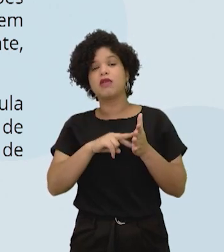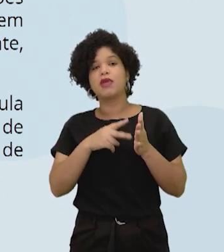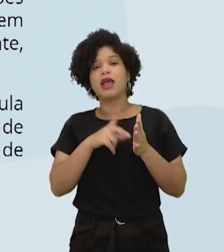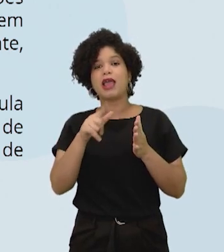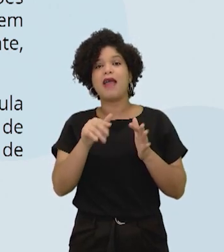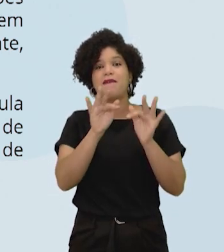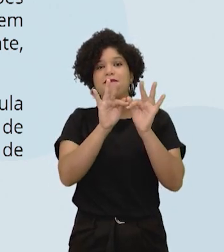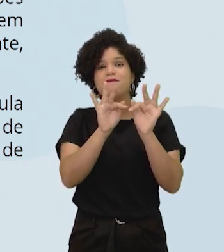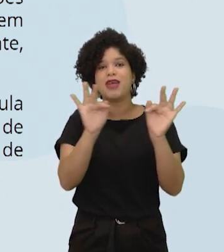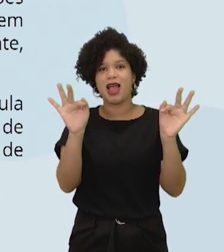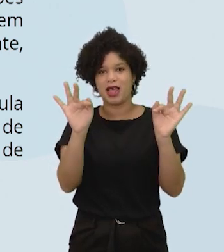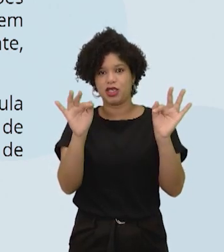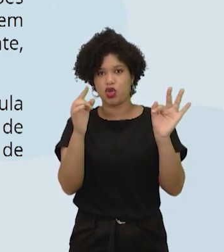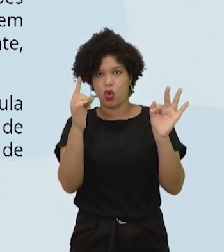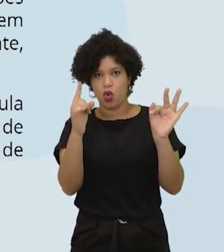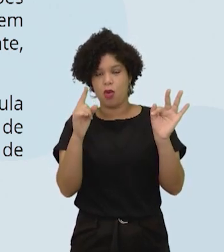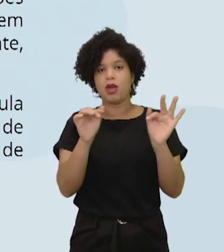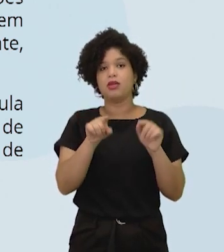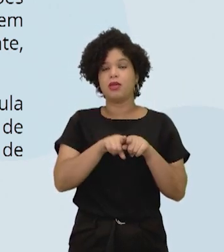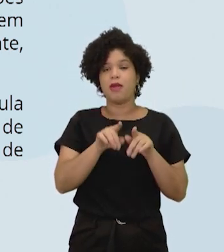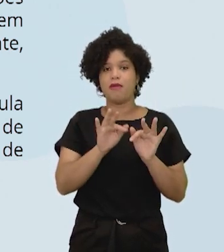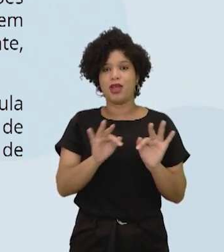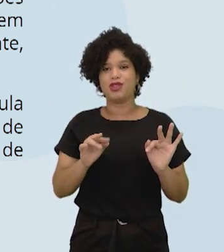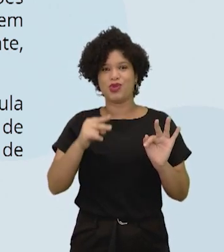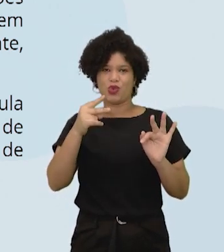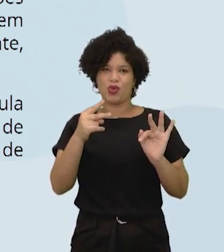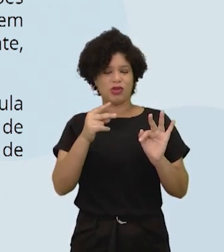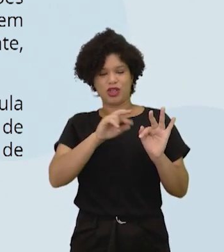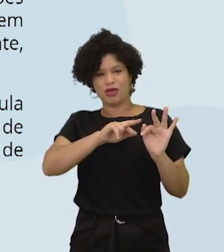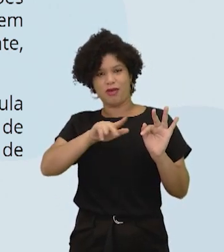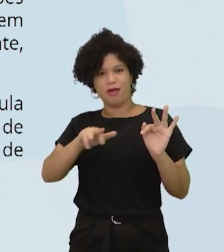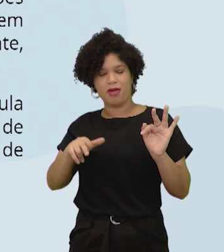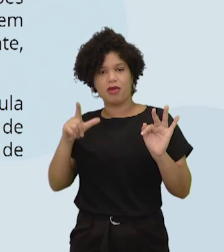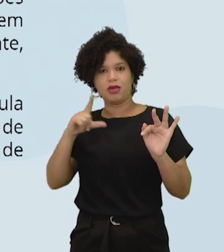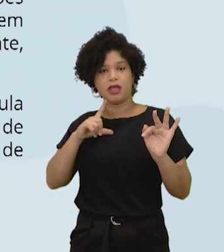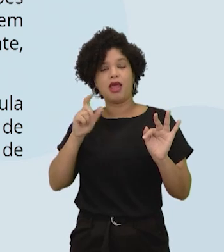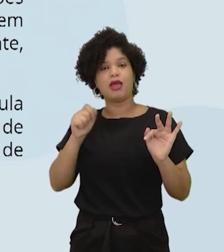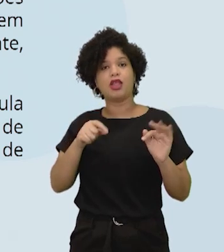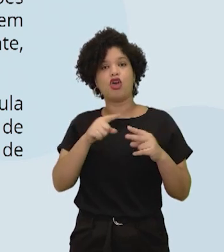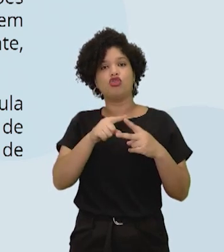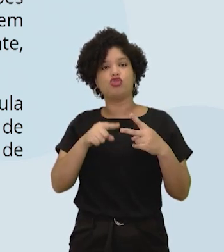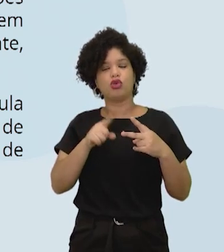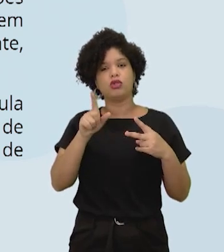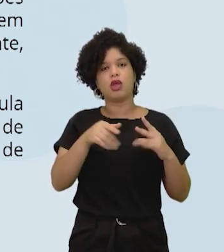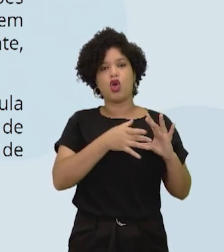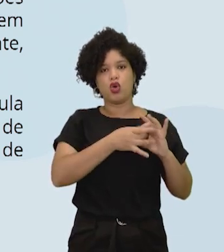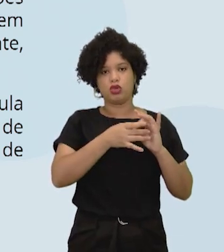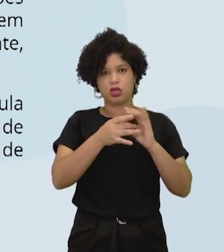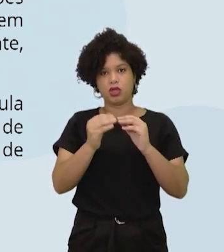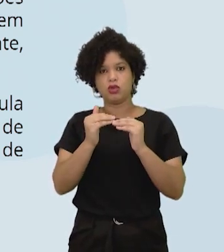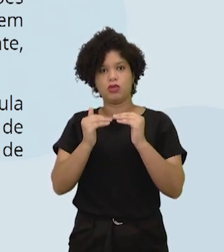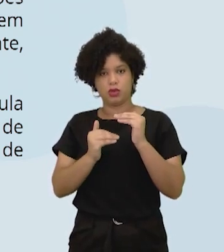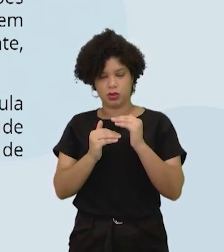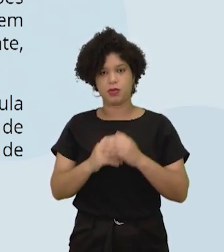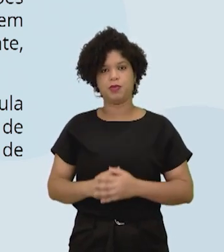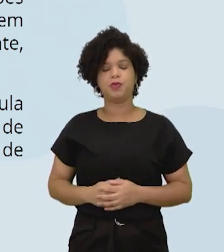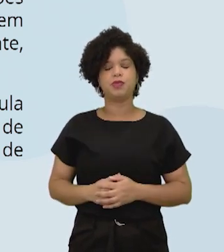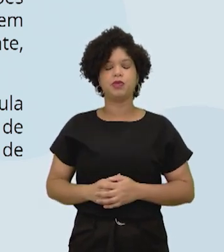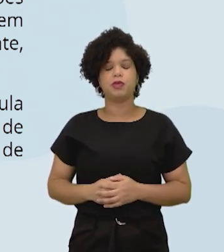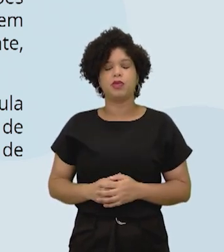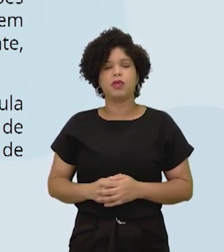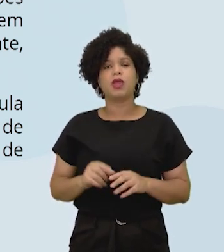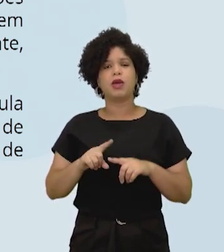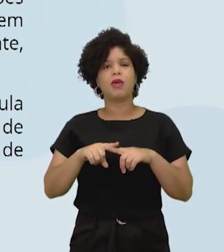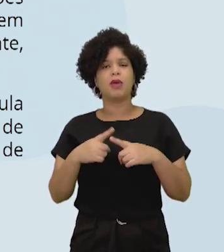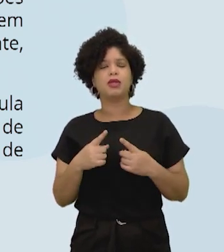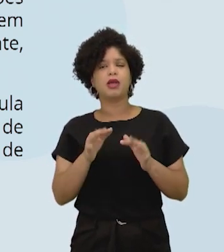orações, essa composição se dá por coordenação ou por subordinação. As orações